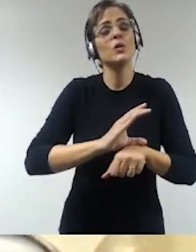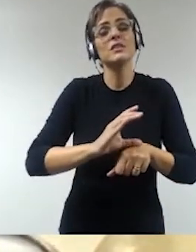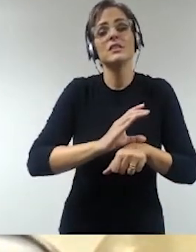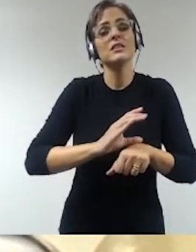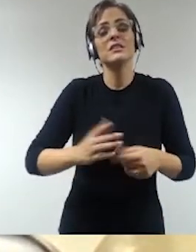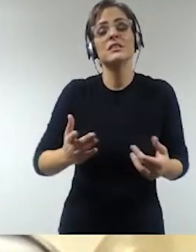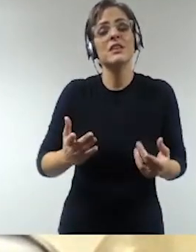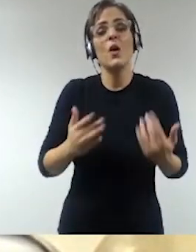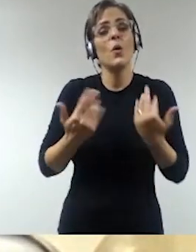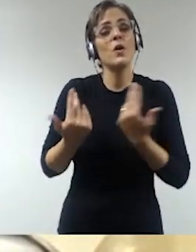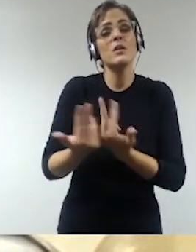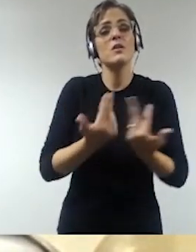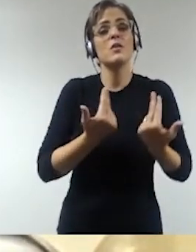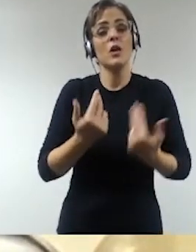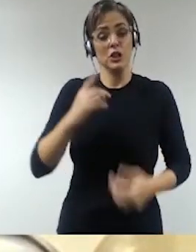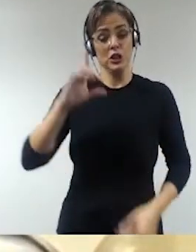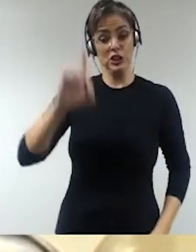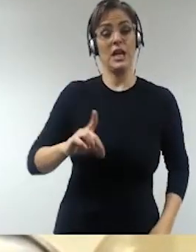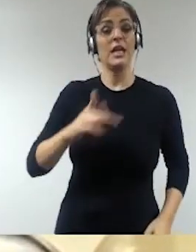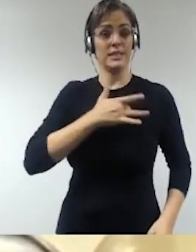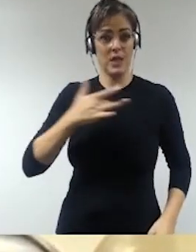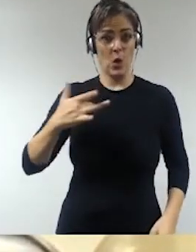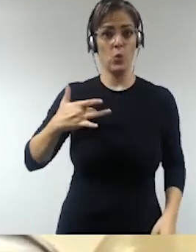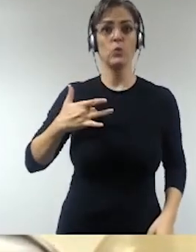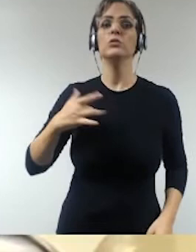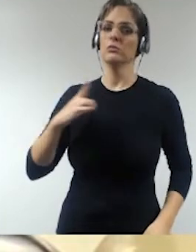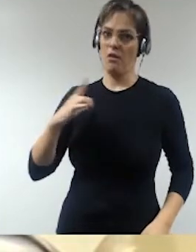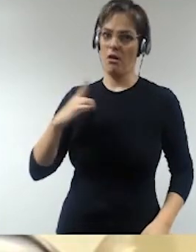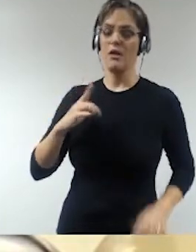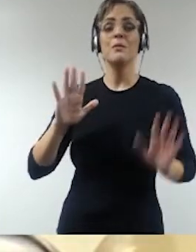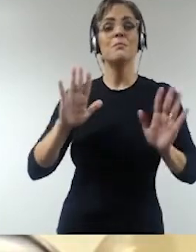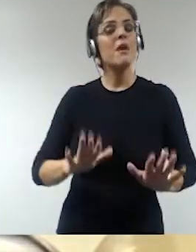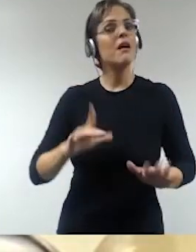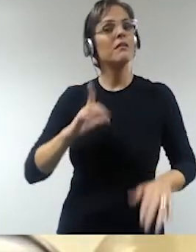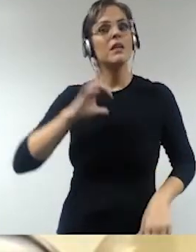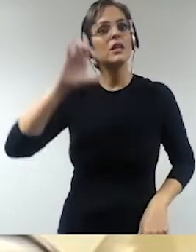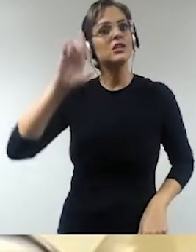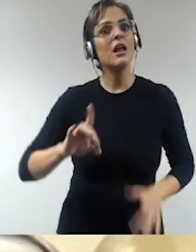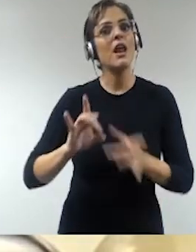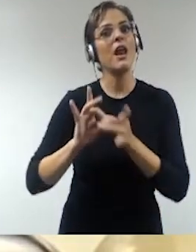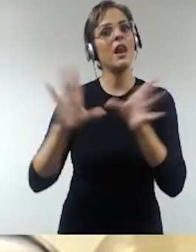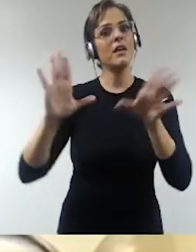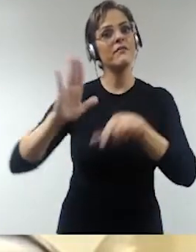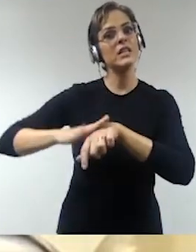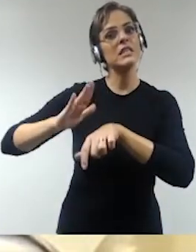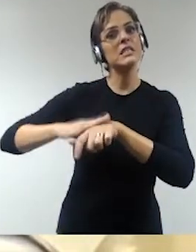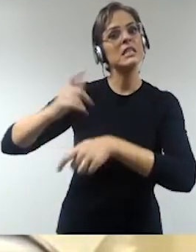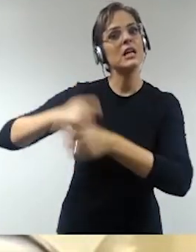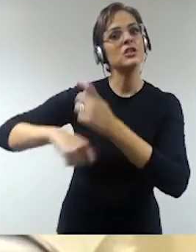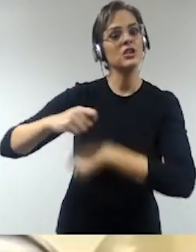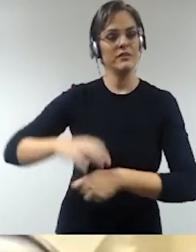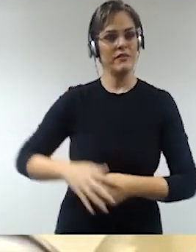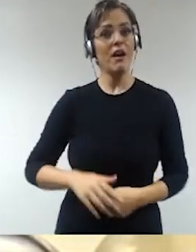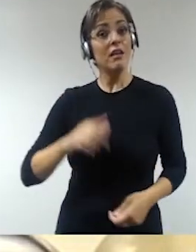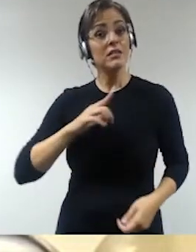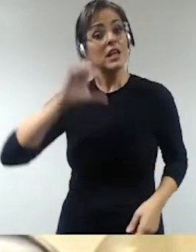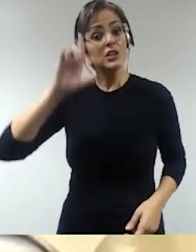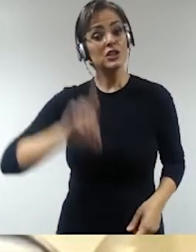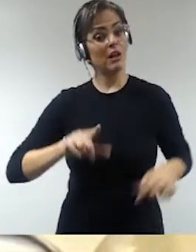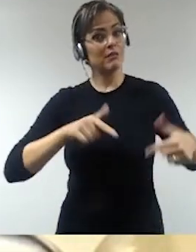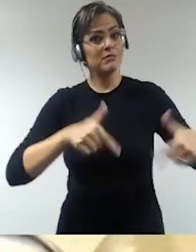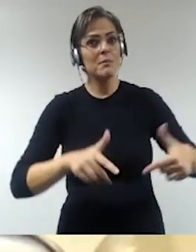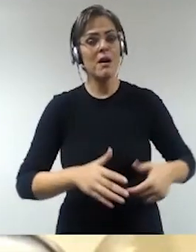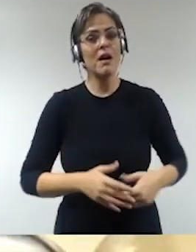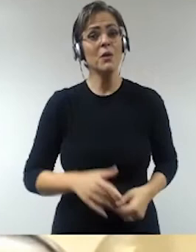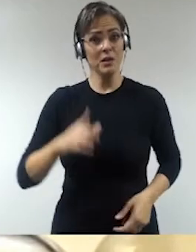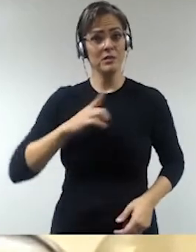tenho o direito à saúde, que é um direito social, mas eu também tenho direito à livre iniciativa, eu também tenho direito ao trabalho, eu também